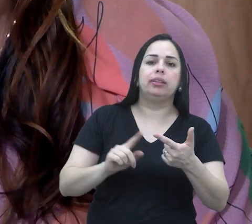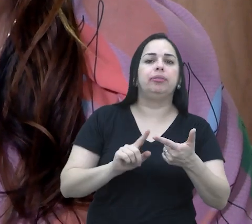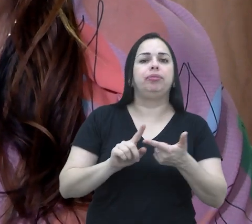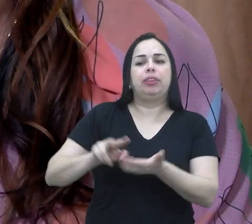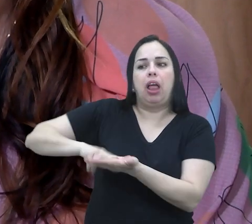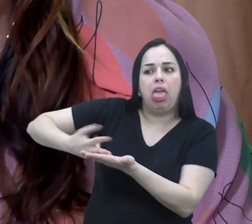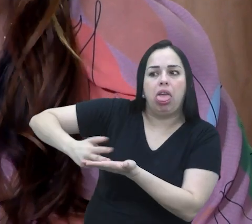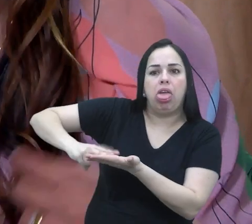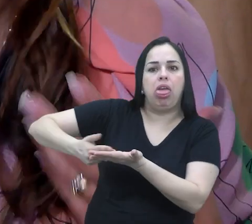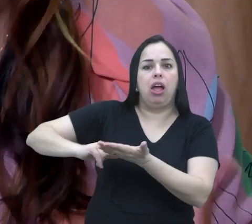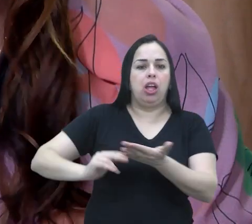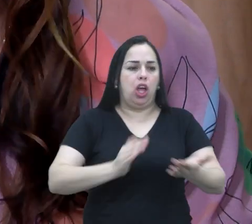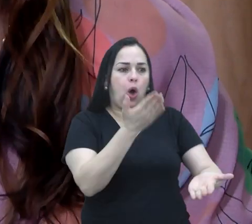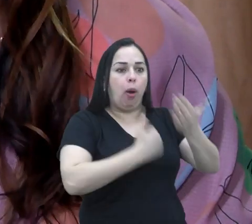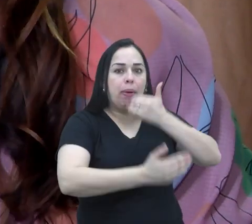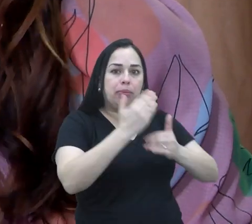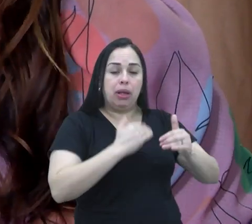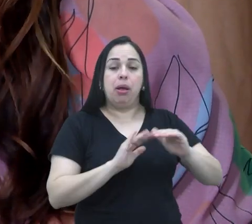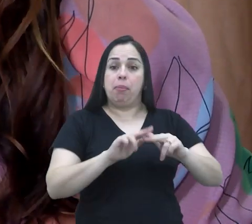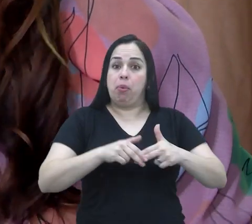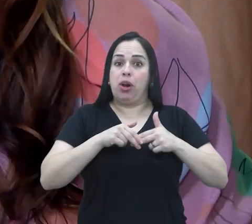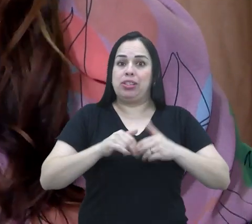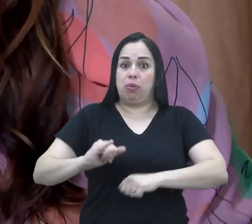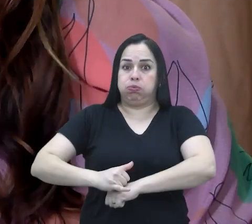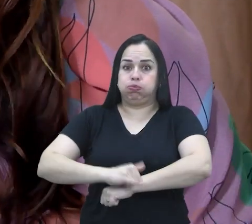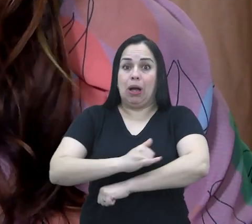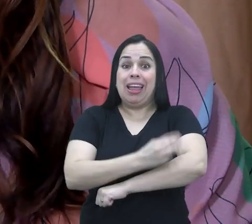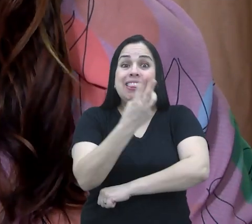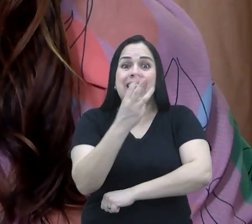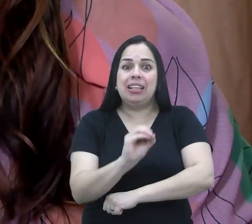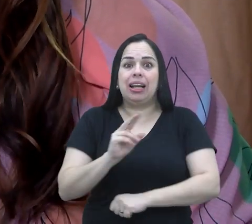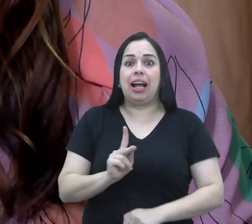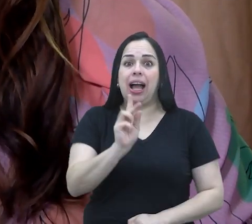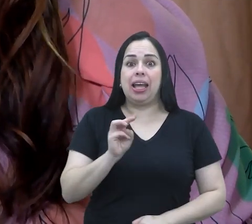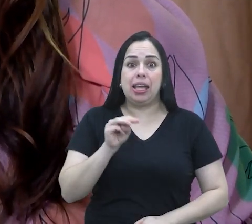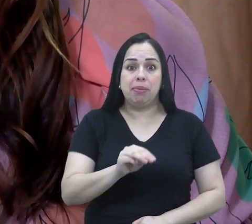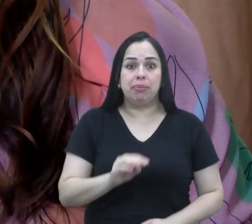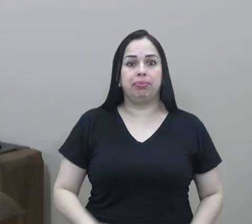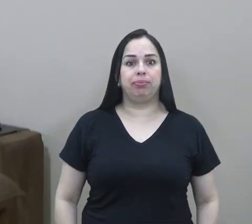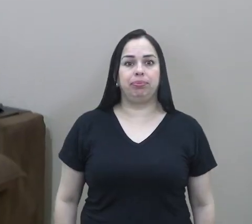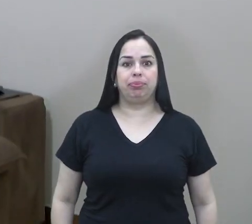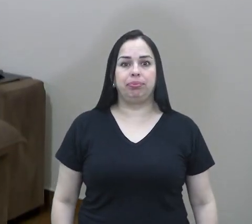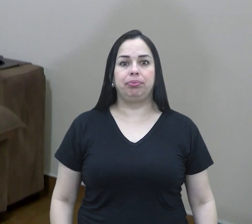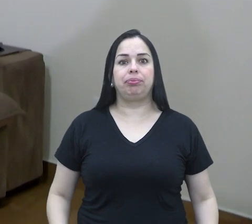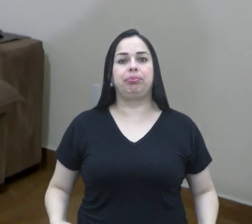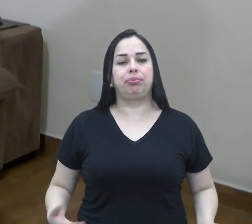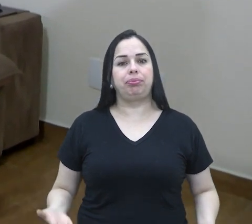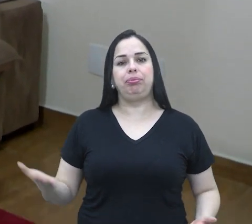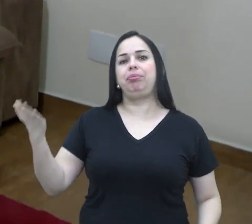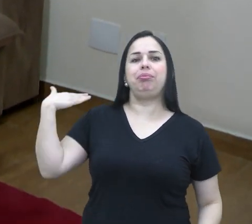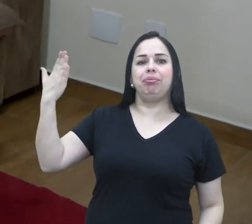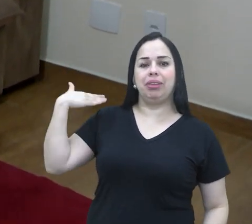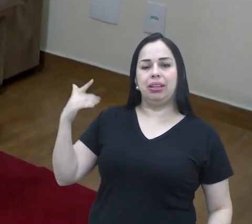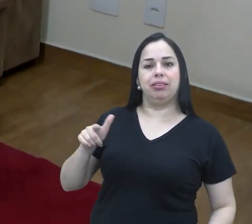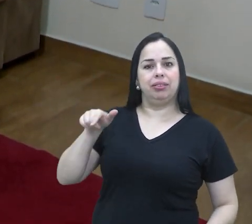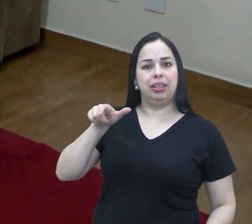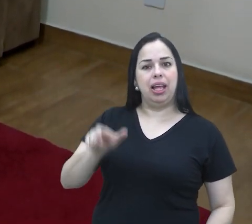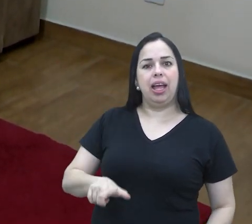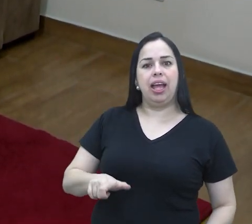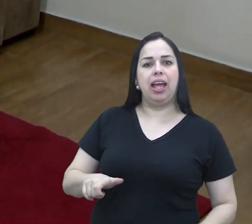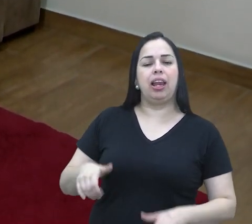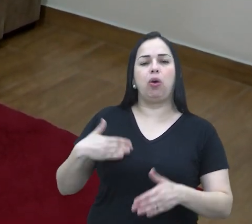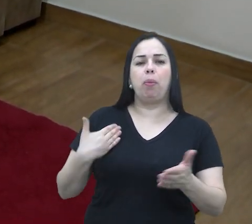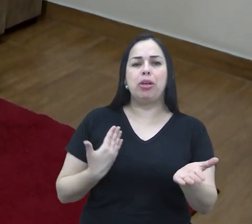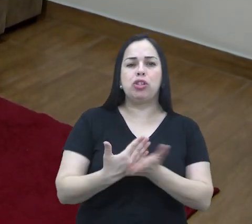né? Comia muito, né? Tanto que eu engordei 30 quilos durante a gestação, assim. Na época, a analista